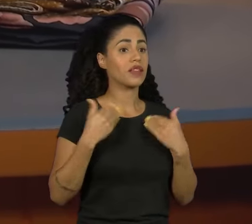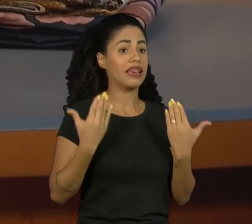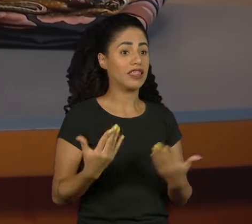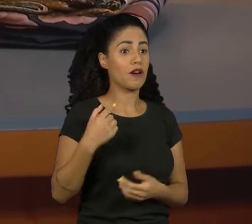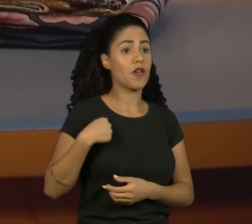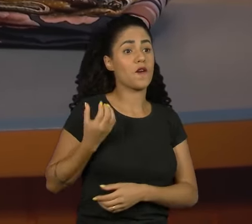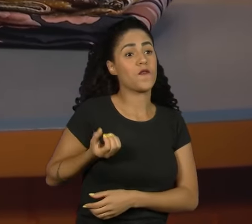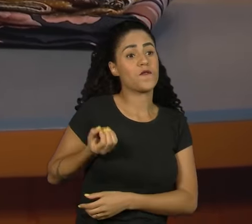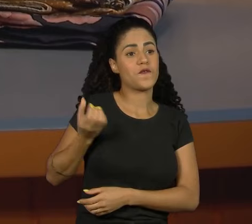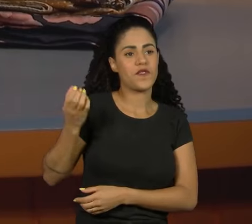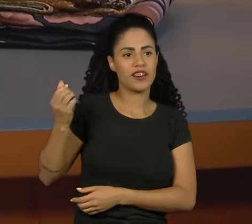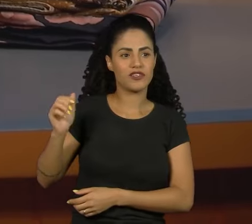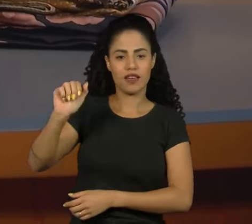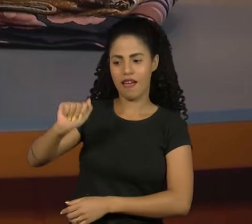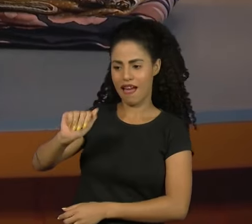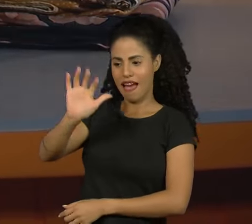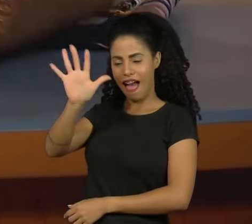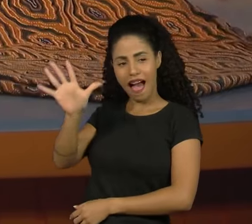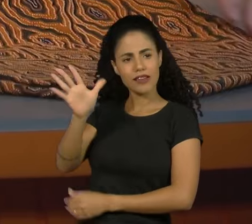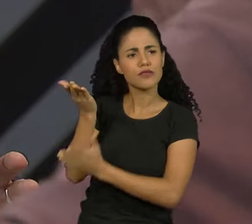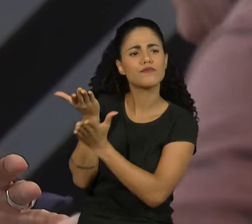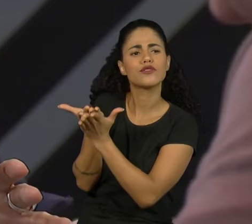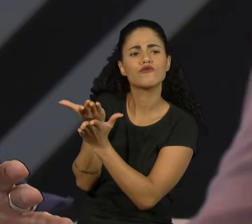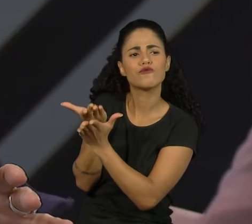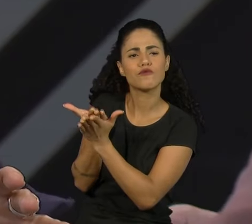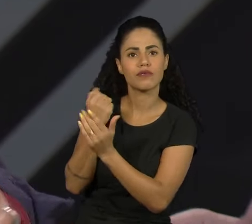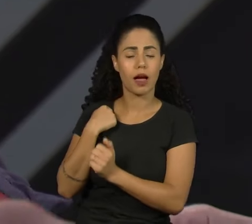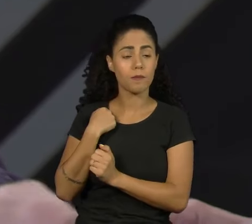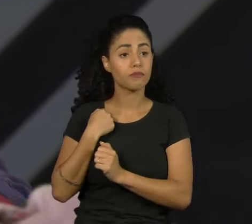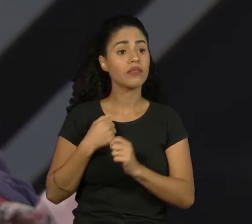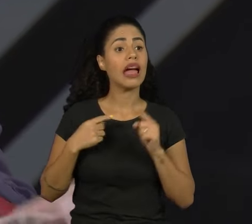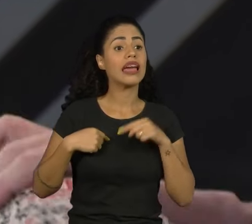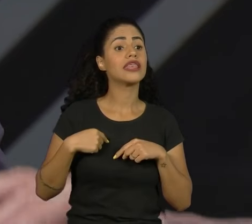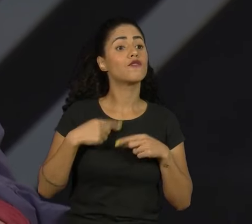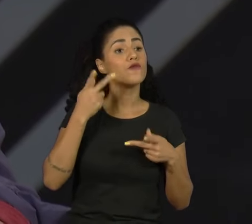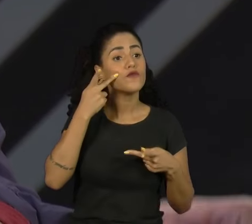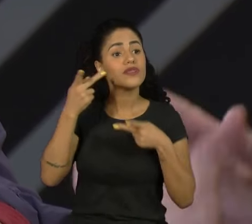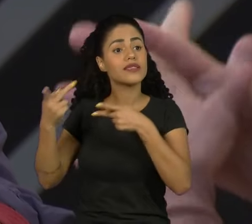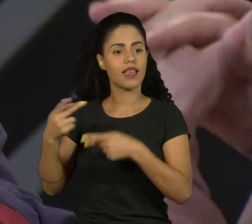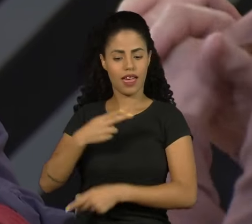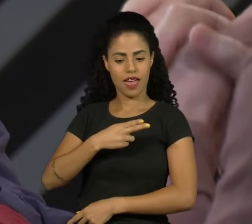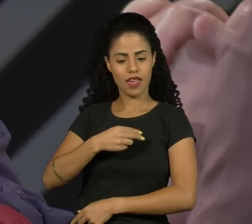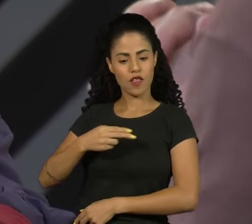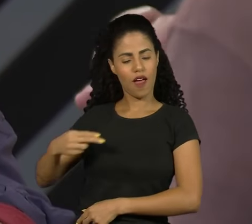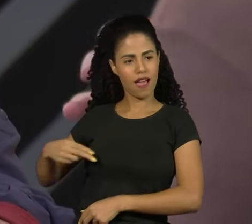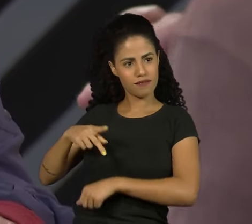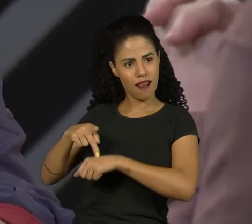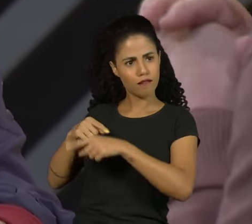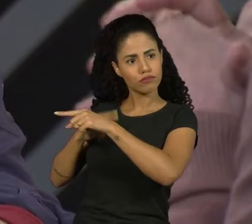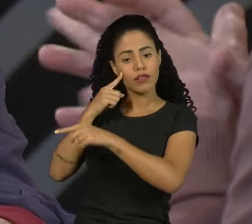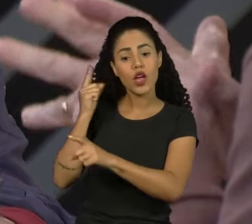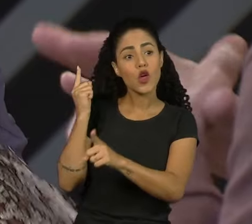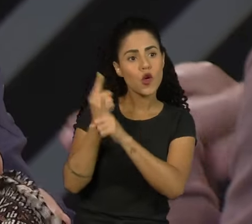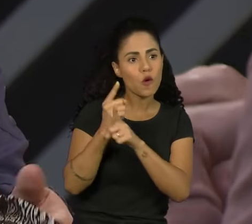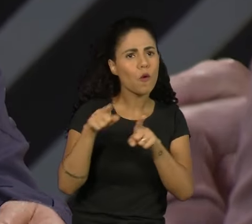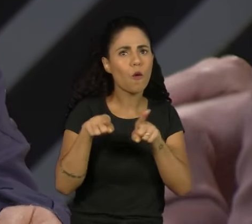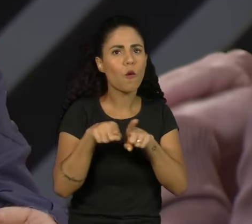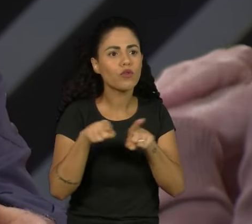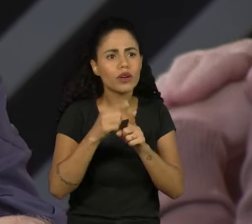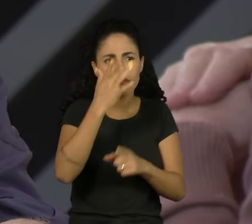eu viajei muito na Ásia para estudar, e quando eu cheguei na Indonésia, eu encontrei em